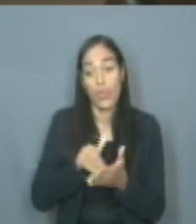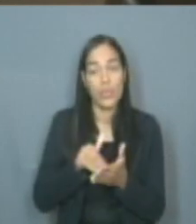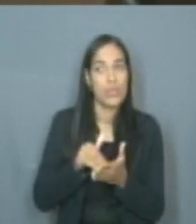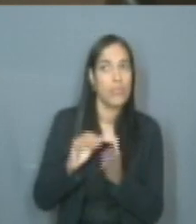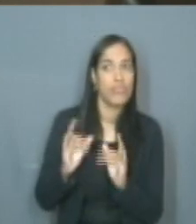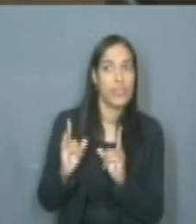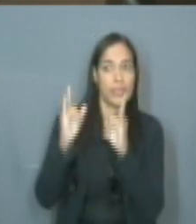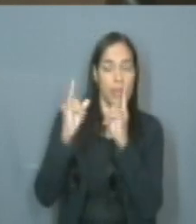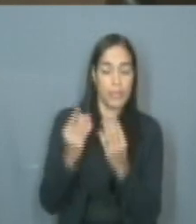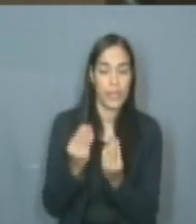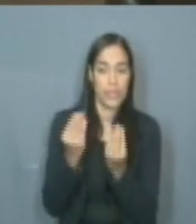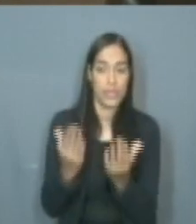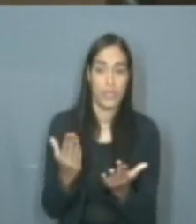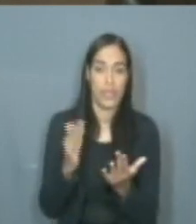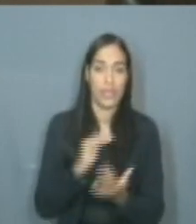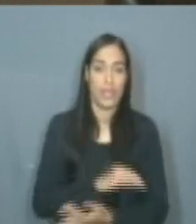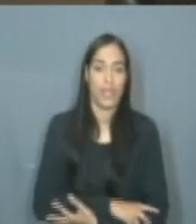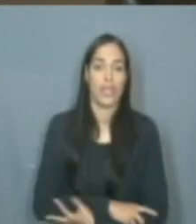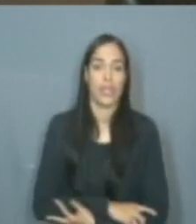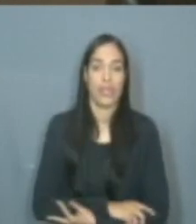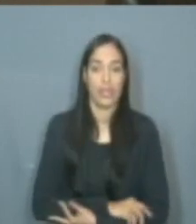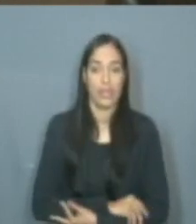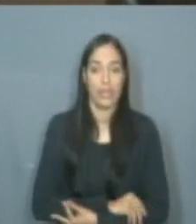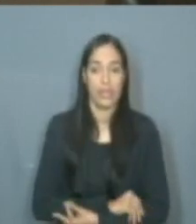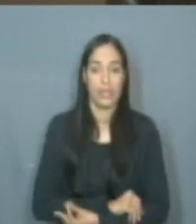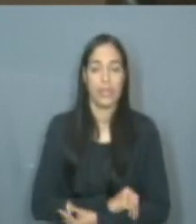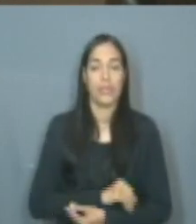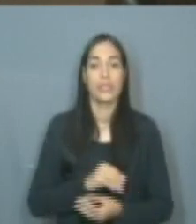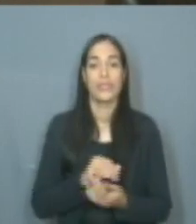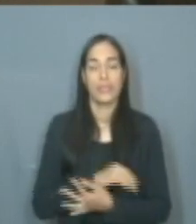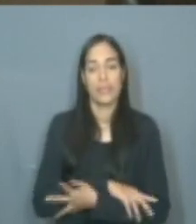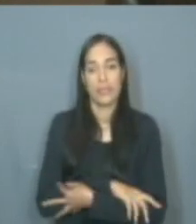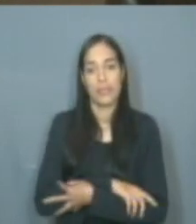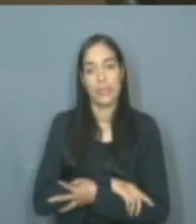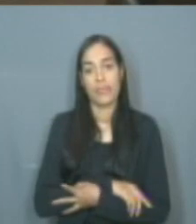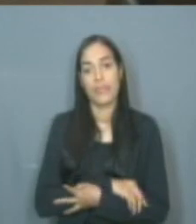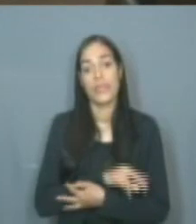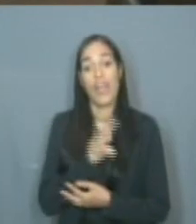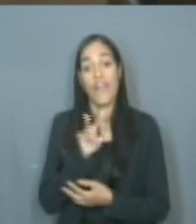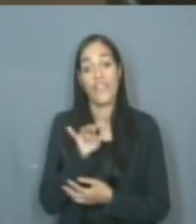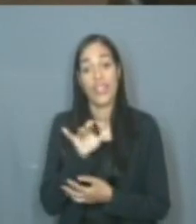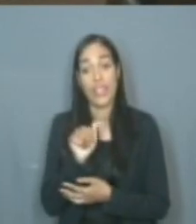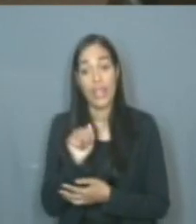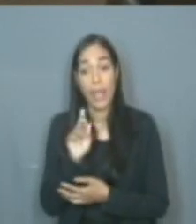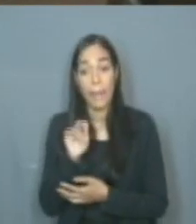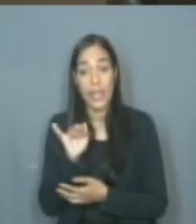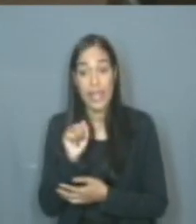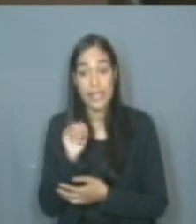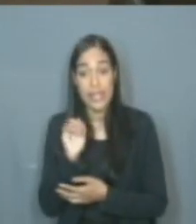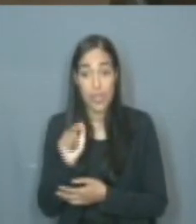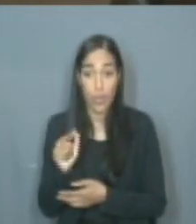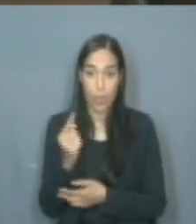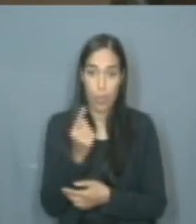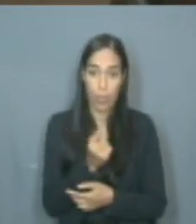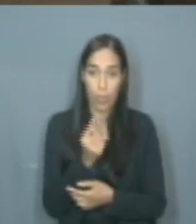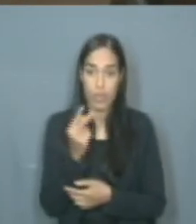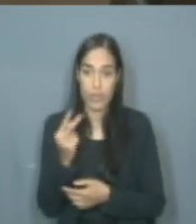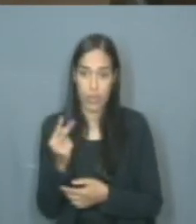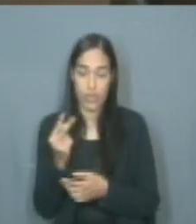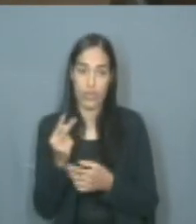últimos habitacionais entregues, que é o habitacional da Vila Brasil 1 e 2. A prefeitura entregou ali cerca